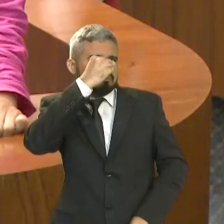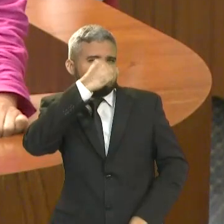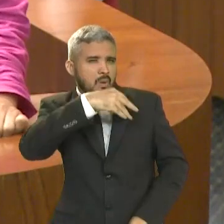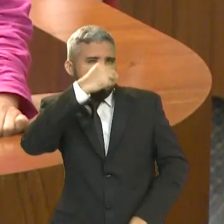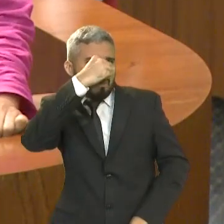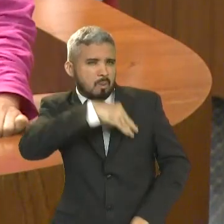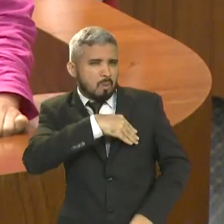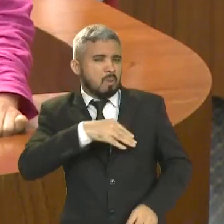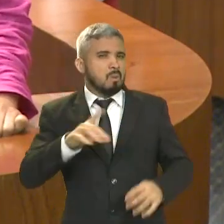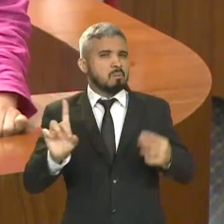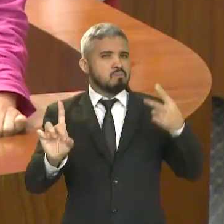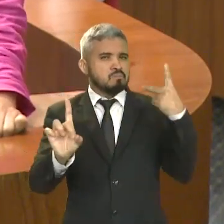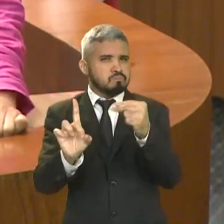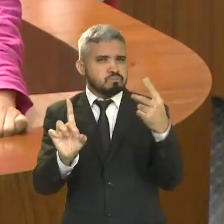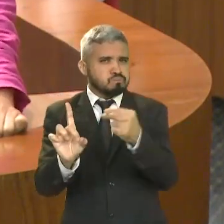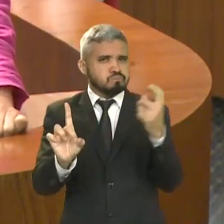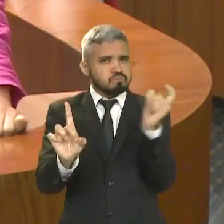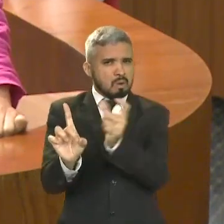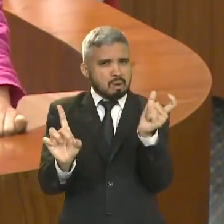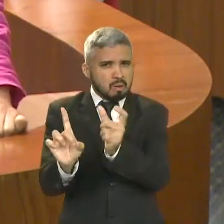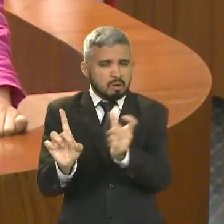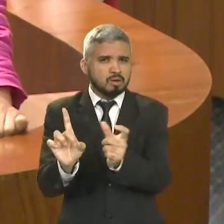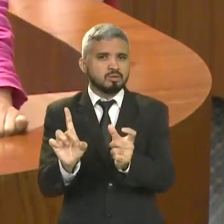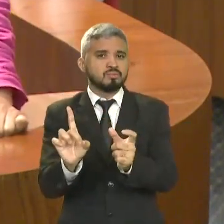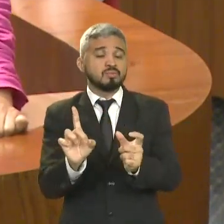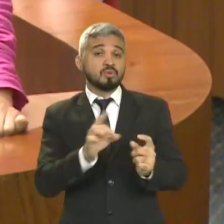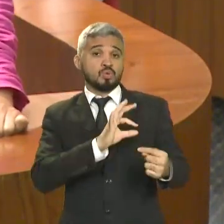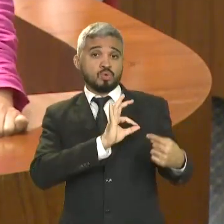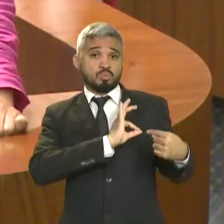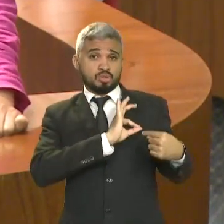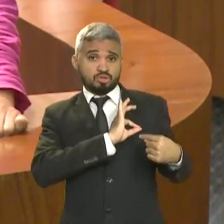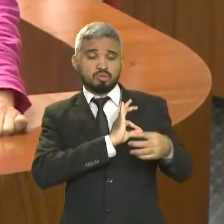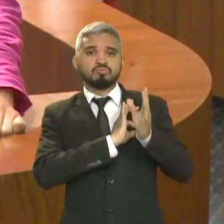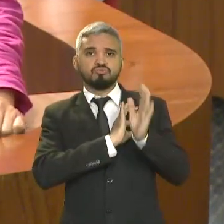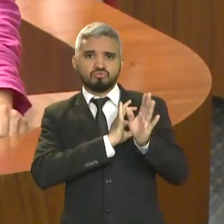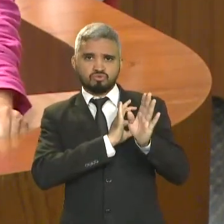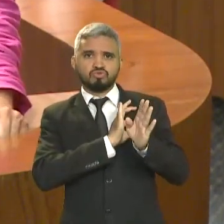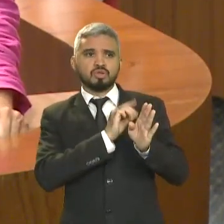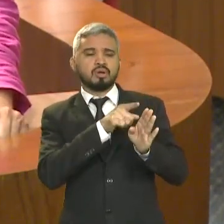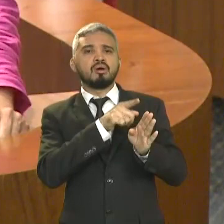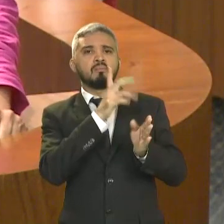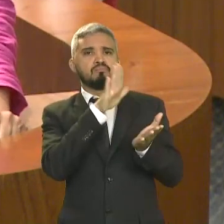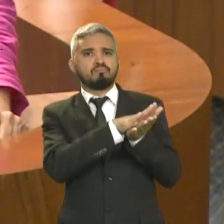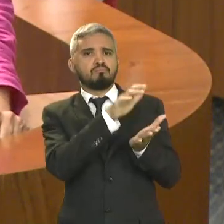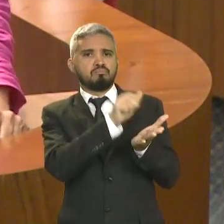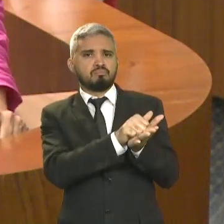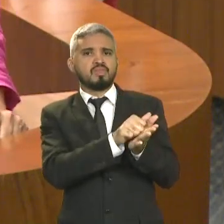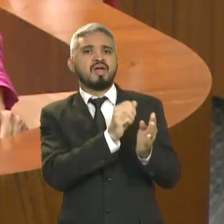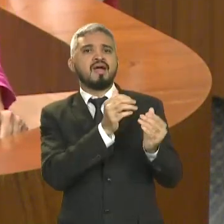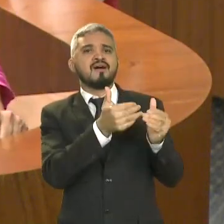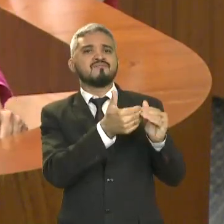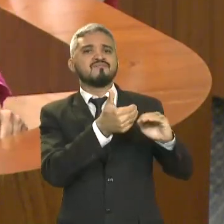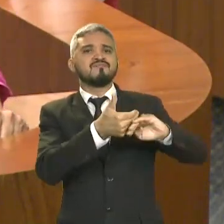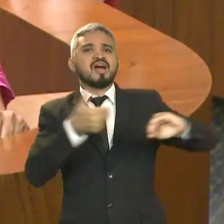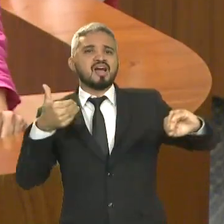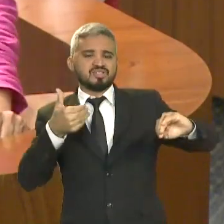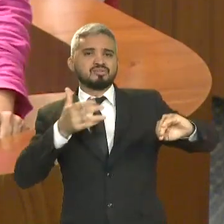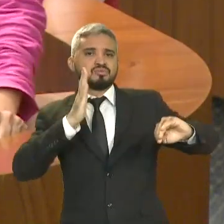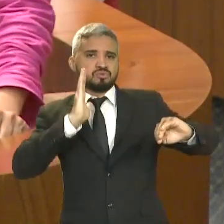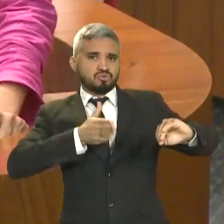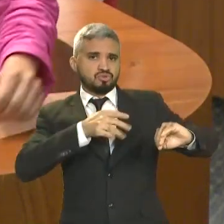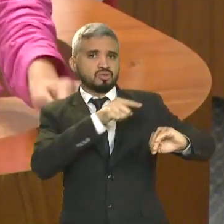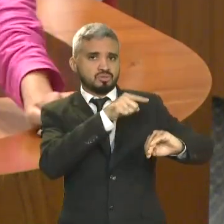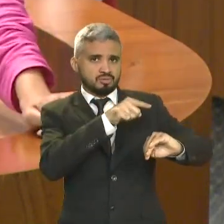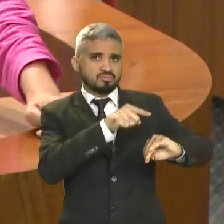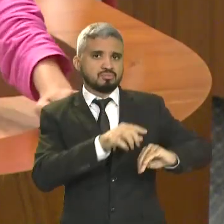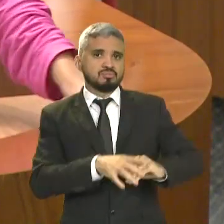abusiva, que o policial se reportou a ela. O policial já foi afastado, mas peço que as autoridades que tomem todas as medidas, que o afastamento